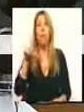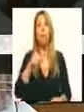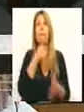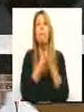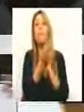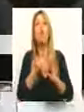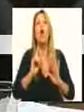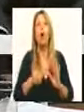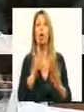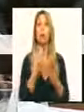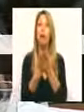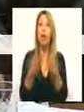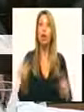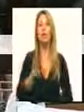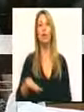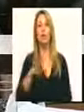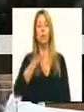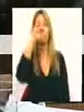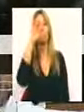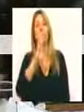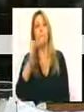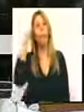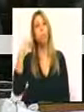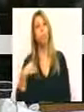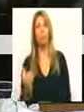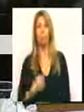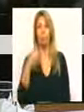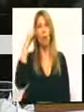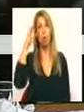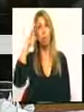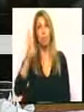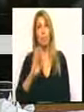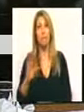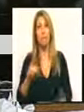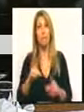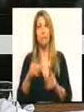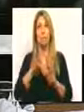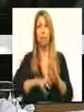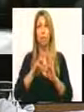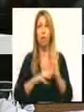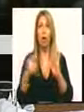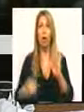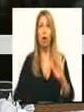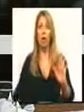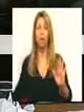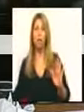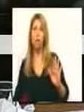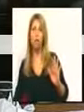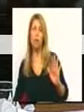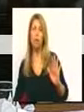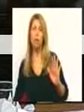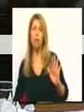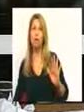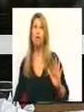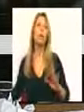Sabemos que existe um relatório, que é este relatório de acompanhamento sobre a poluição do Rio Tejo, que foi encomendado